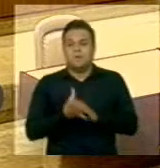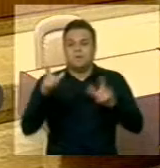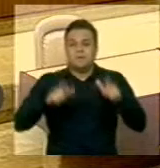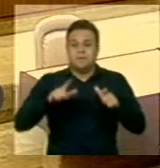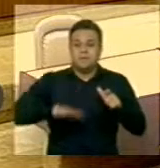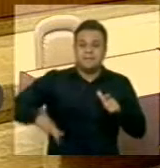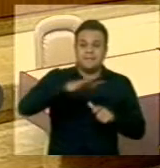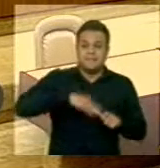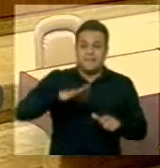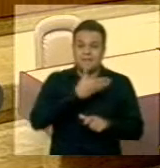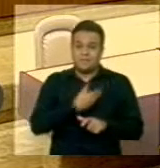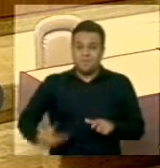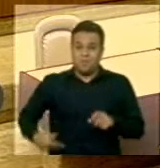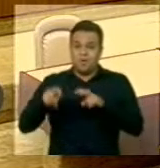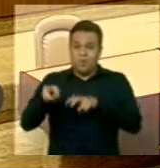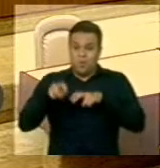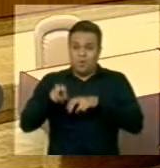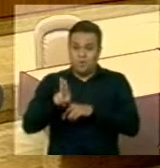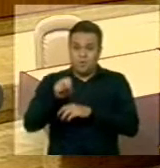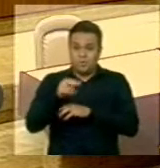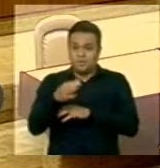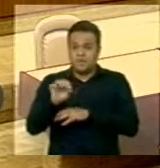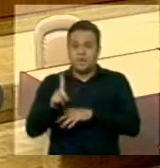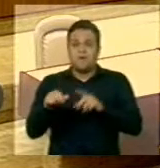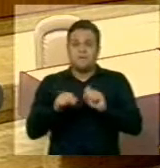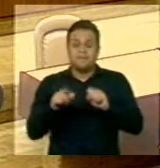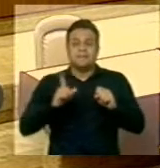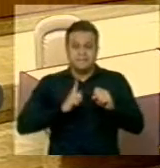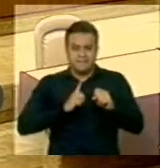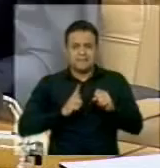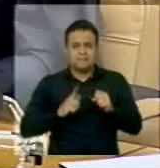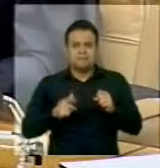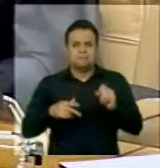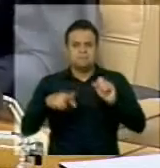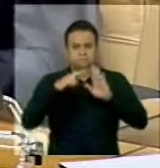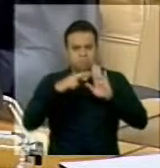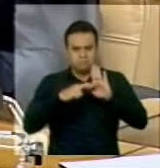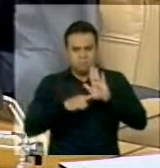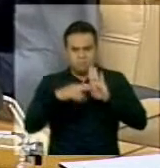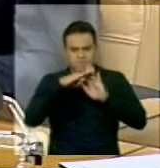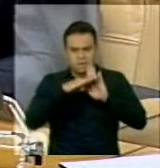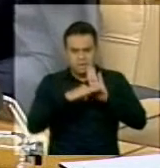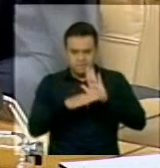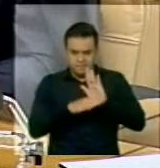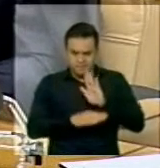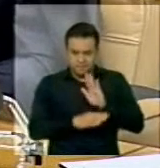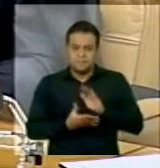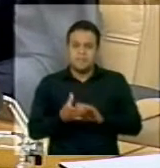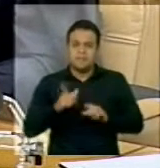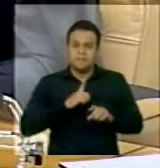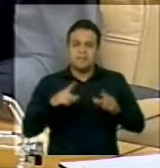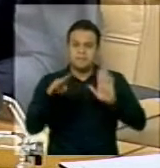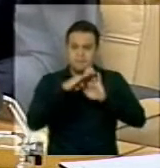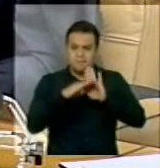públicas rurais da União e que ocorrerá de acordo com o seguinte procedimento. E vem esse conjunto de